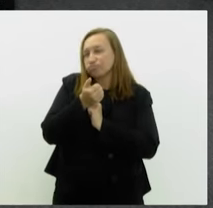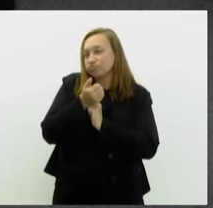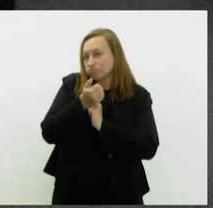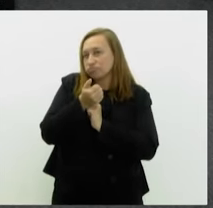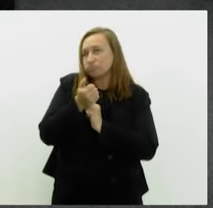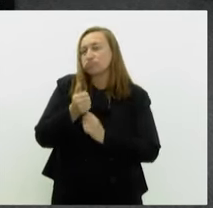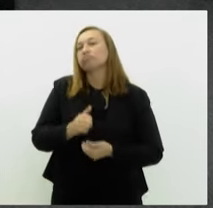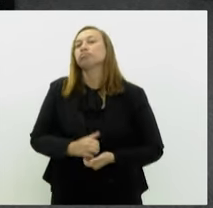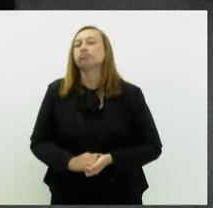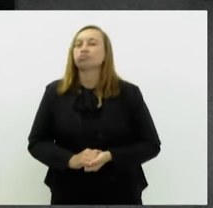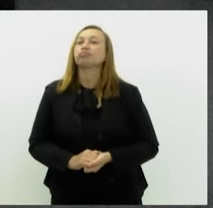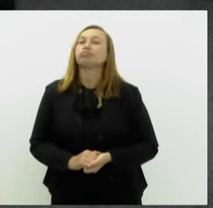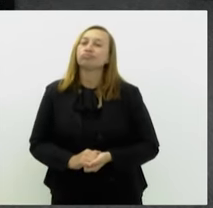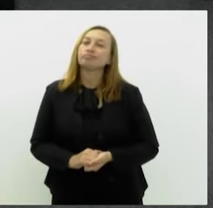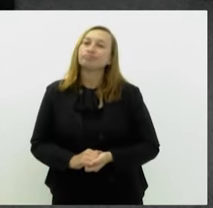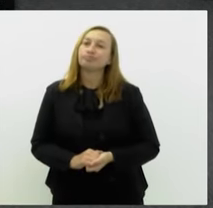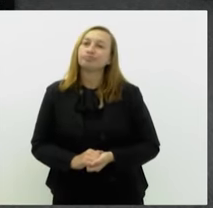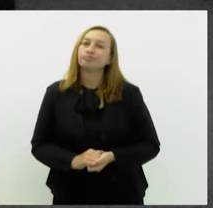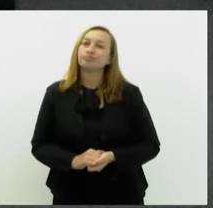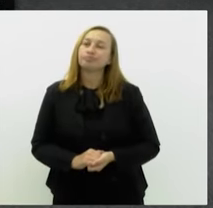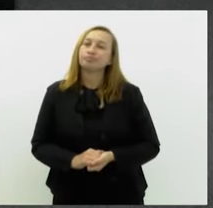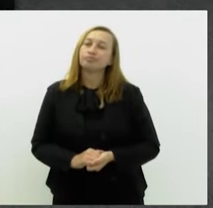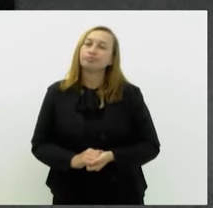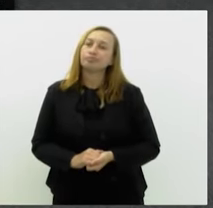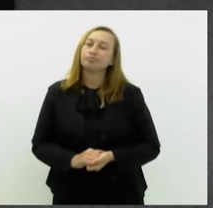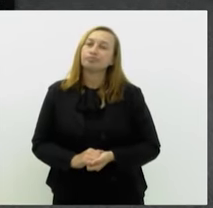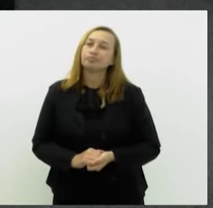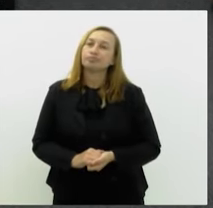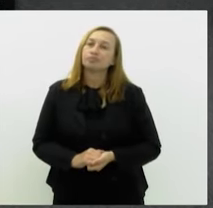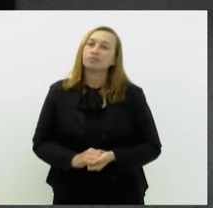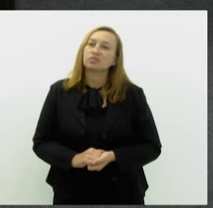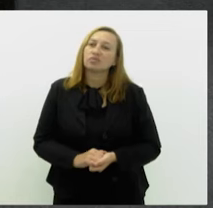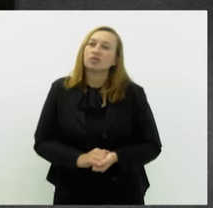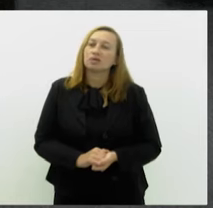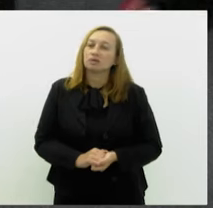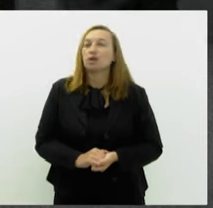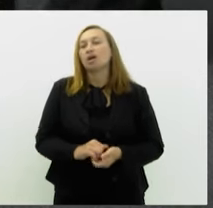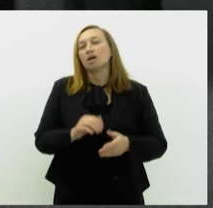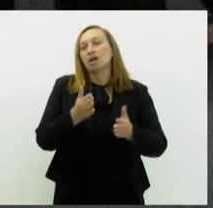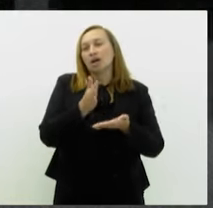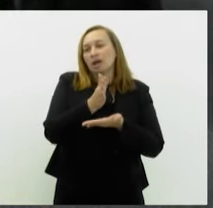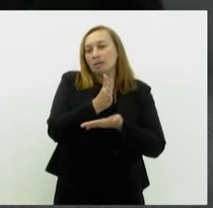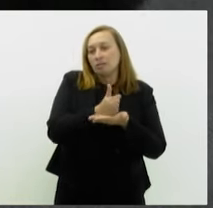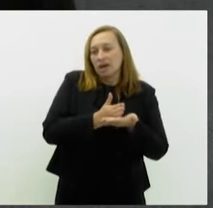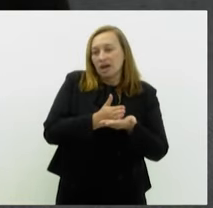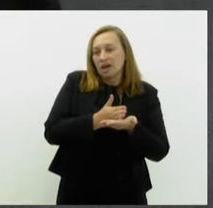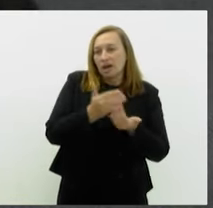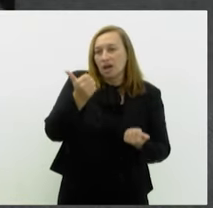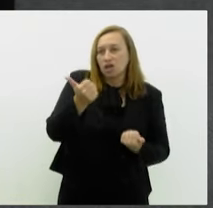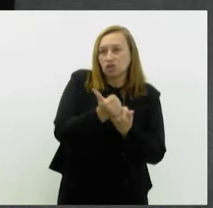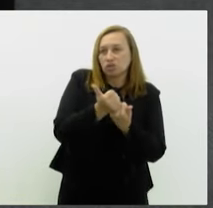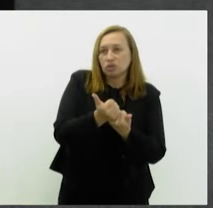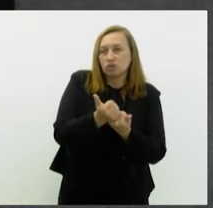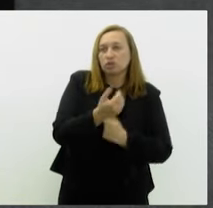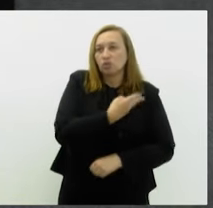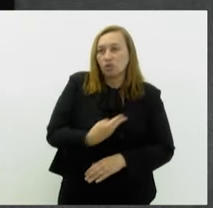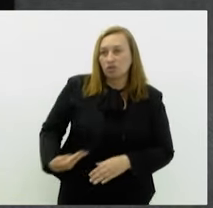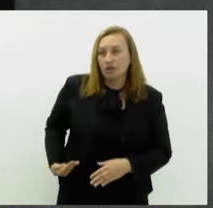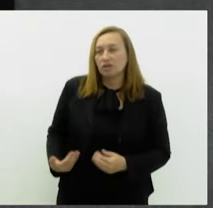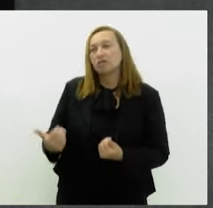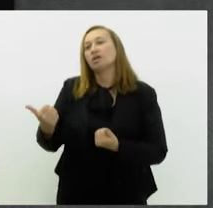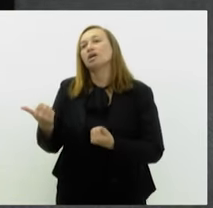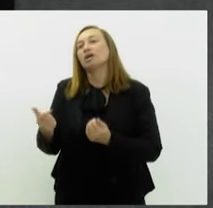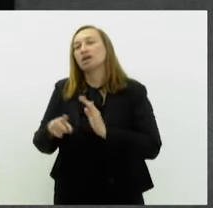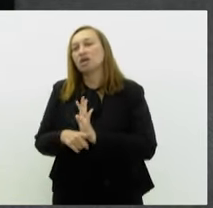devidamente coberto, né? Parte com subsídio, parte pelo empregador, e que essas pessoas